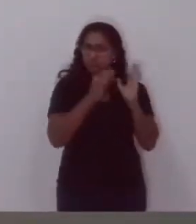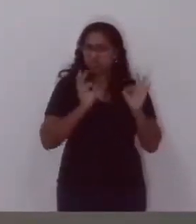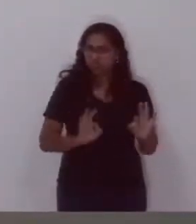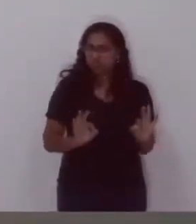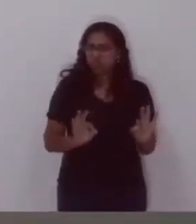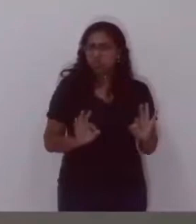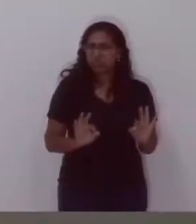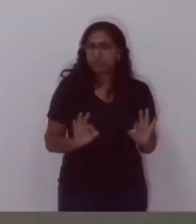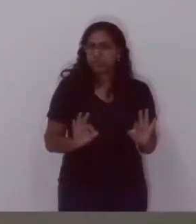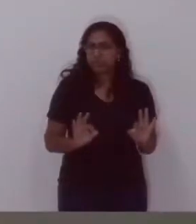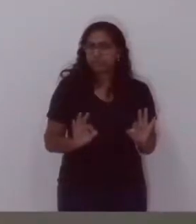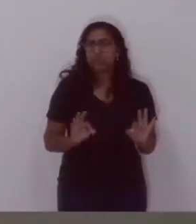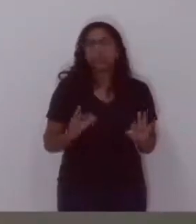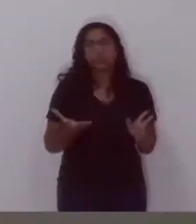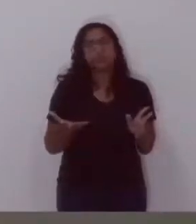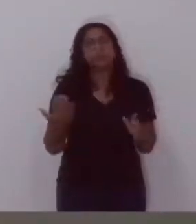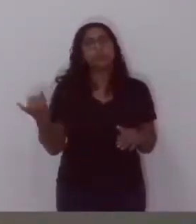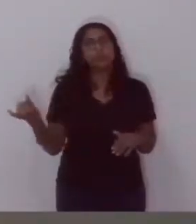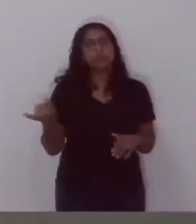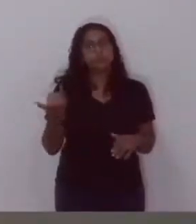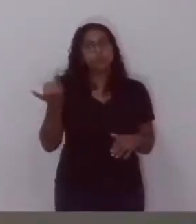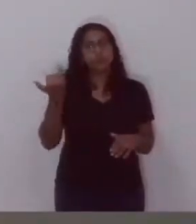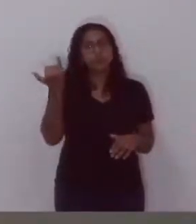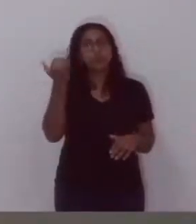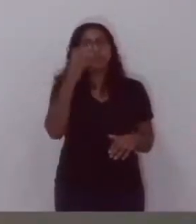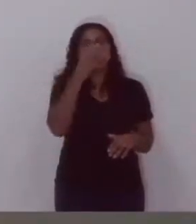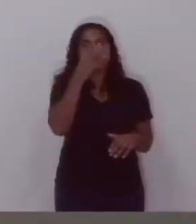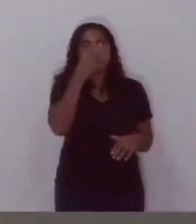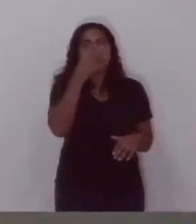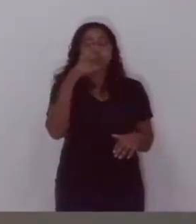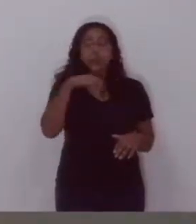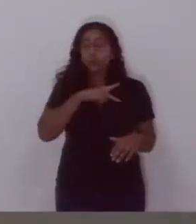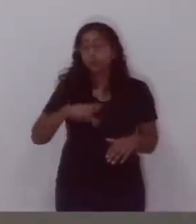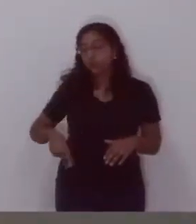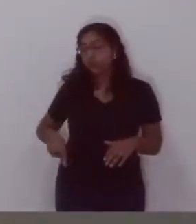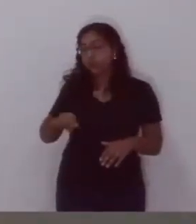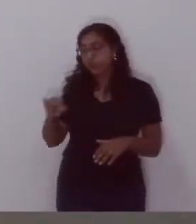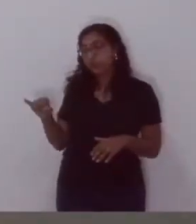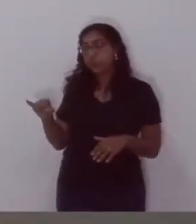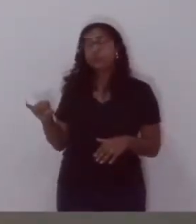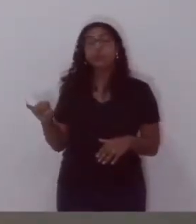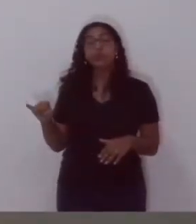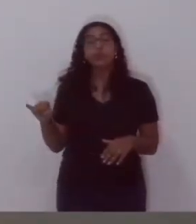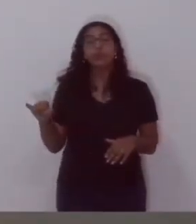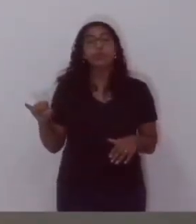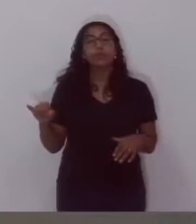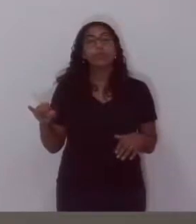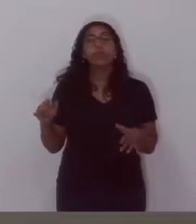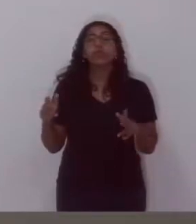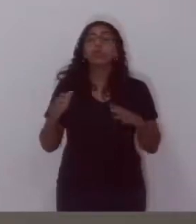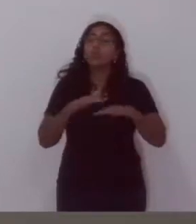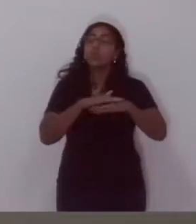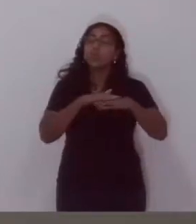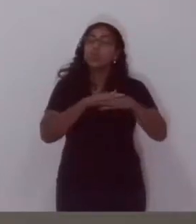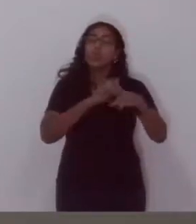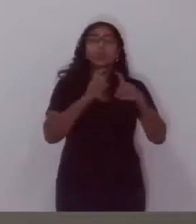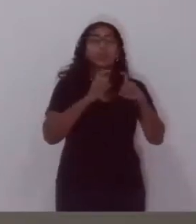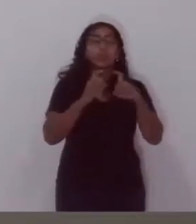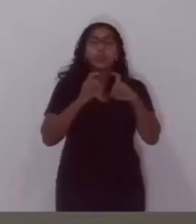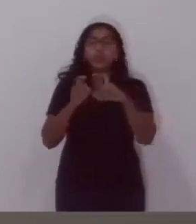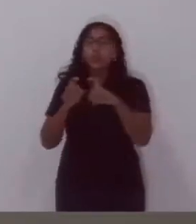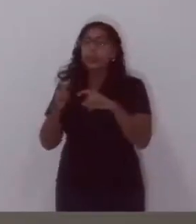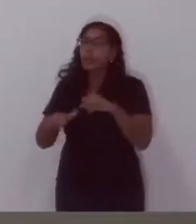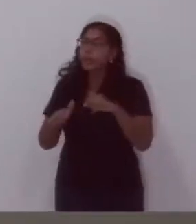tudo isso. Por isso que é importante, presidente da Câmara, nós, Edu Gelmo, conversarmos um pouquinho mais sobre isso,